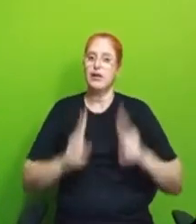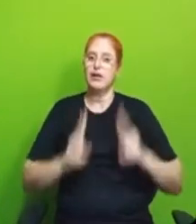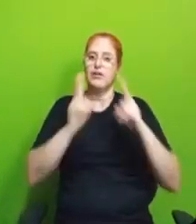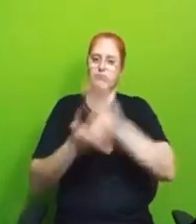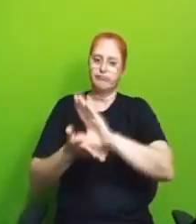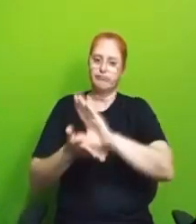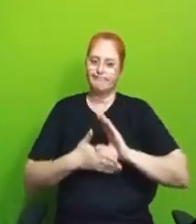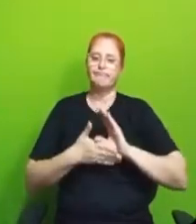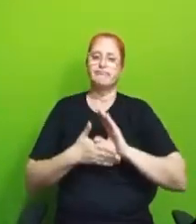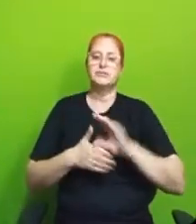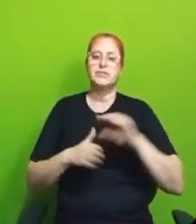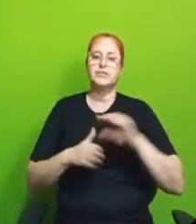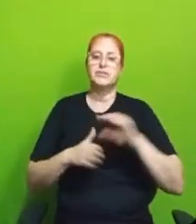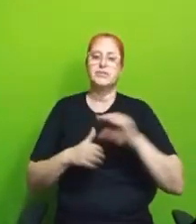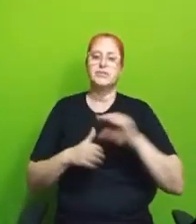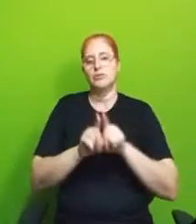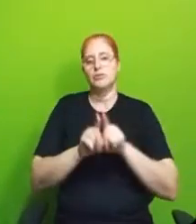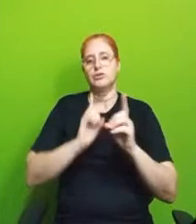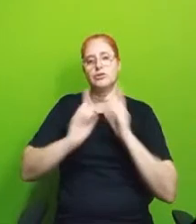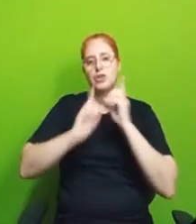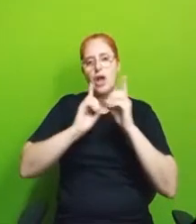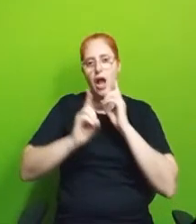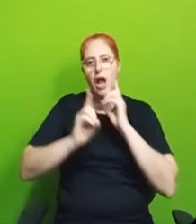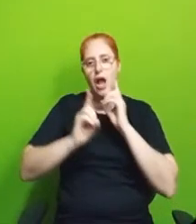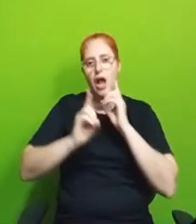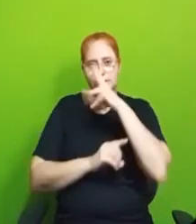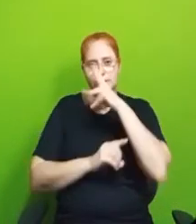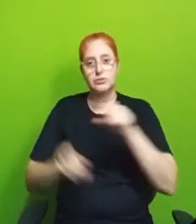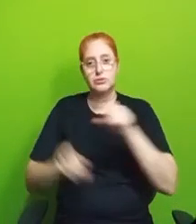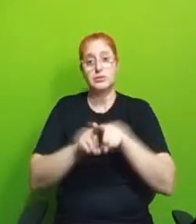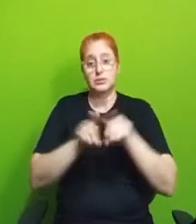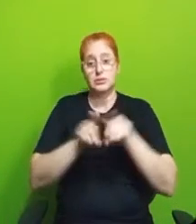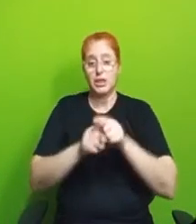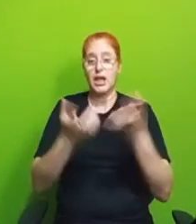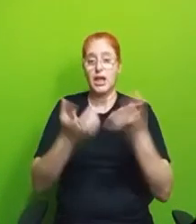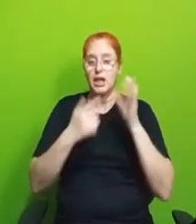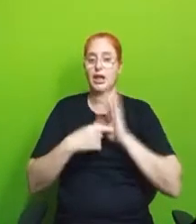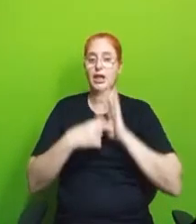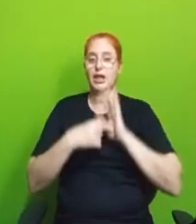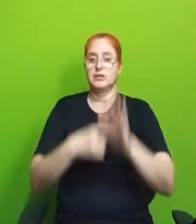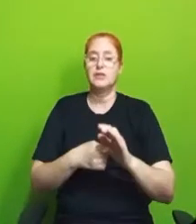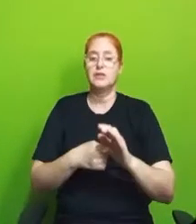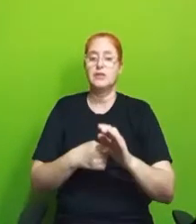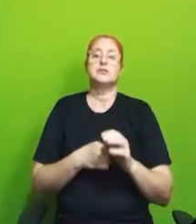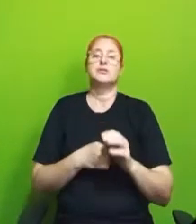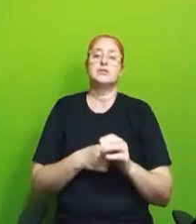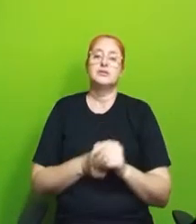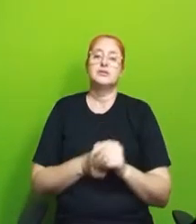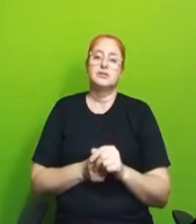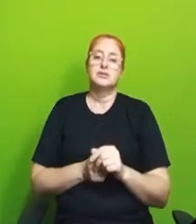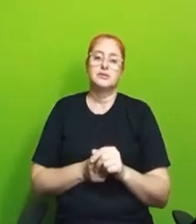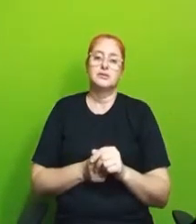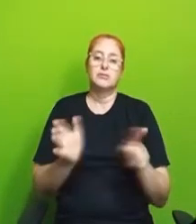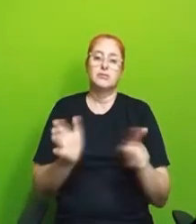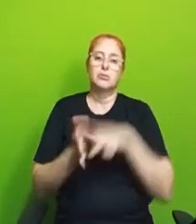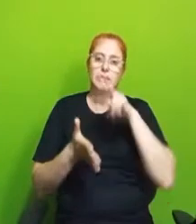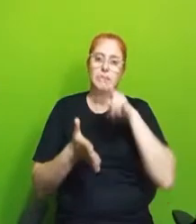foi também um diálogo crítico, né? Isso também eu queria destacar com a própria leitura